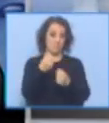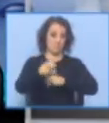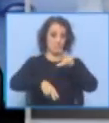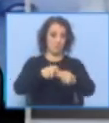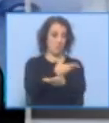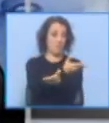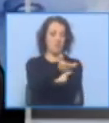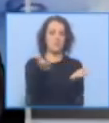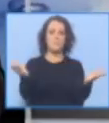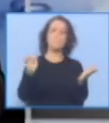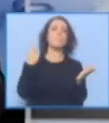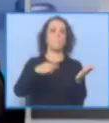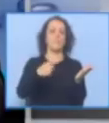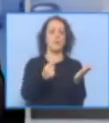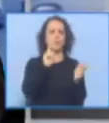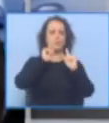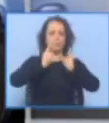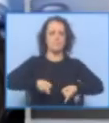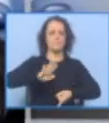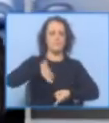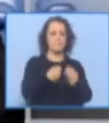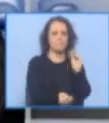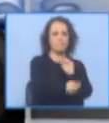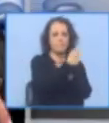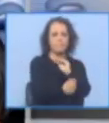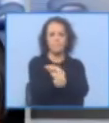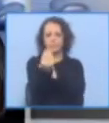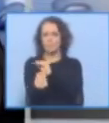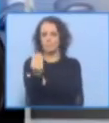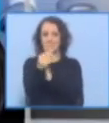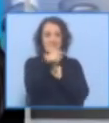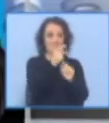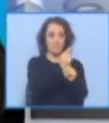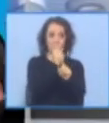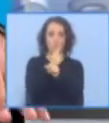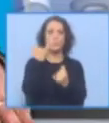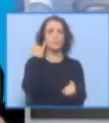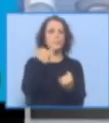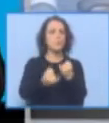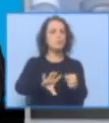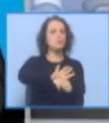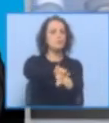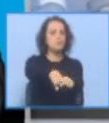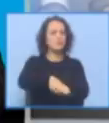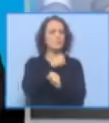há ressurgimentos que podem se tornar altamente destrutivos, perigosos, etc.